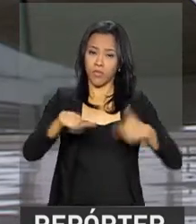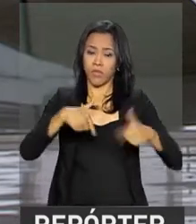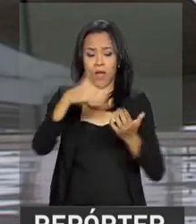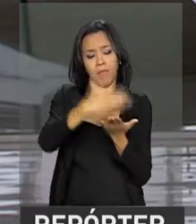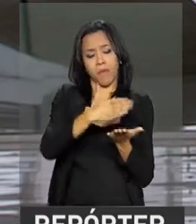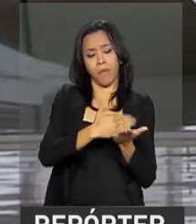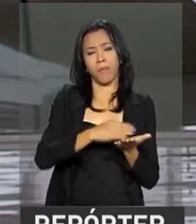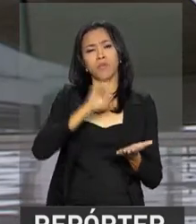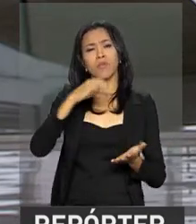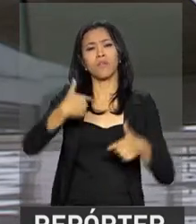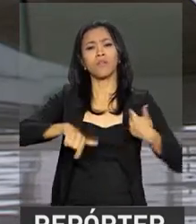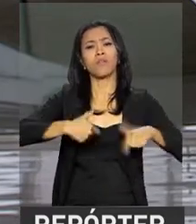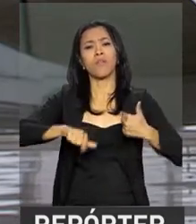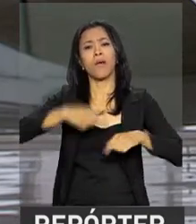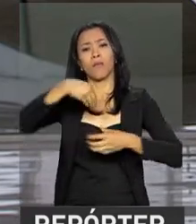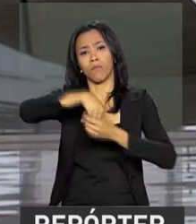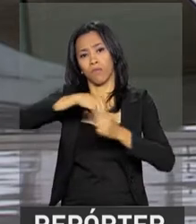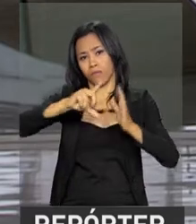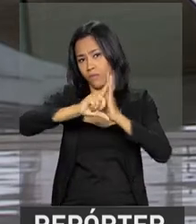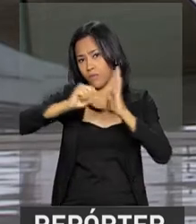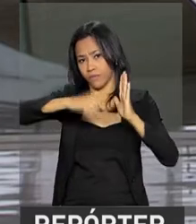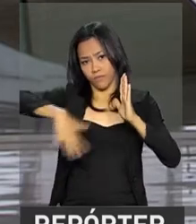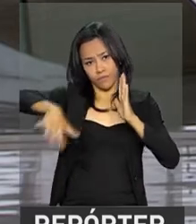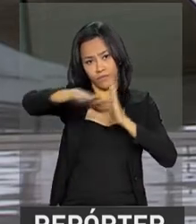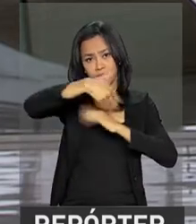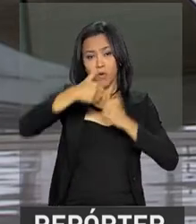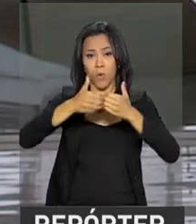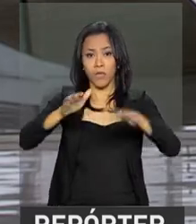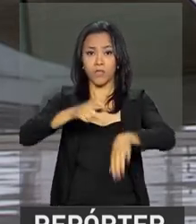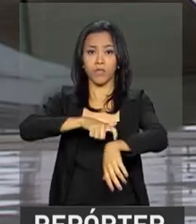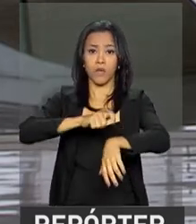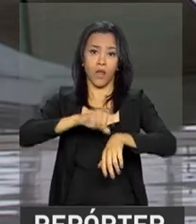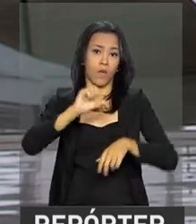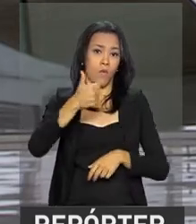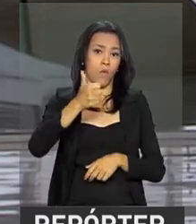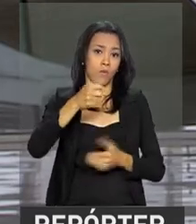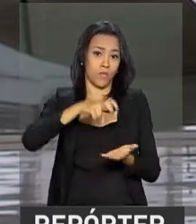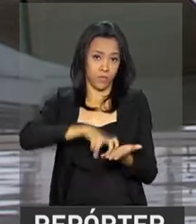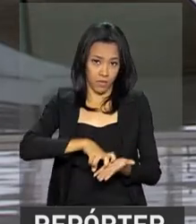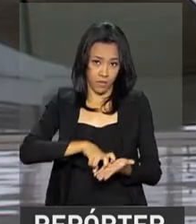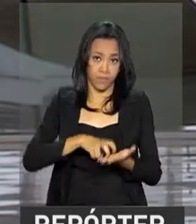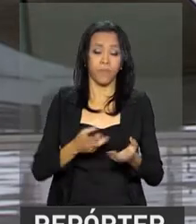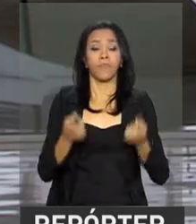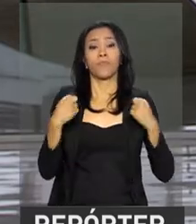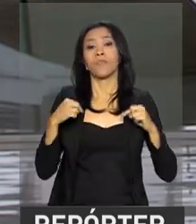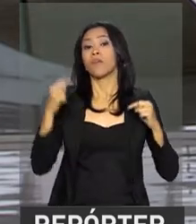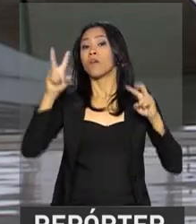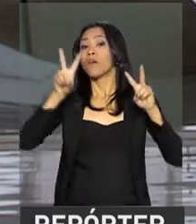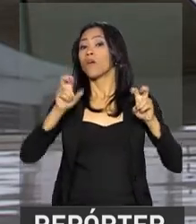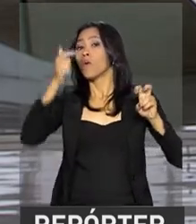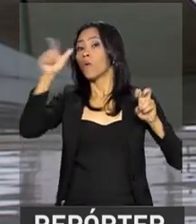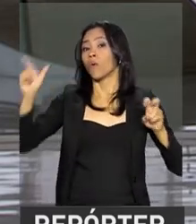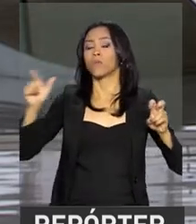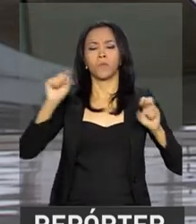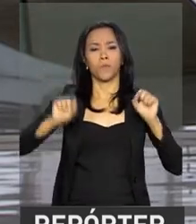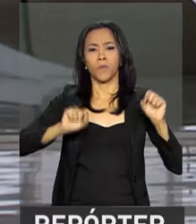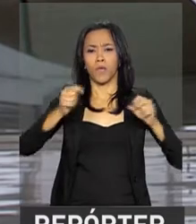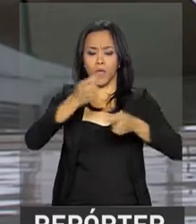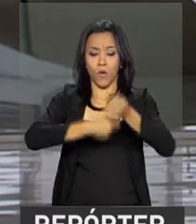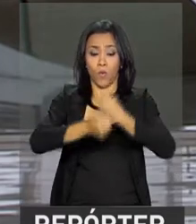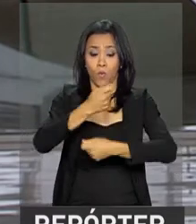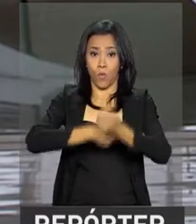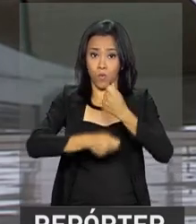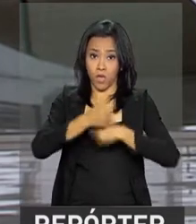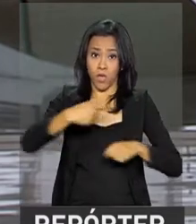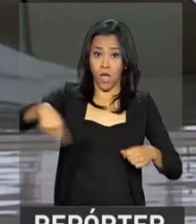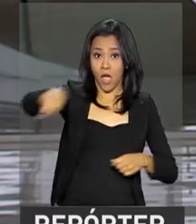espaço interno em seu gabinete a partir das 11 horas da manhã falando agora sobre economia para que as empresas